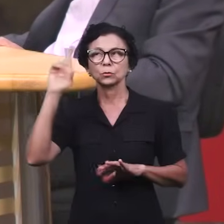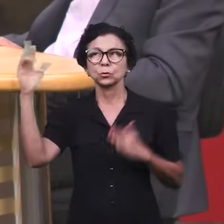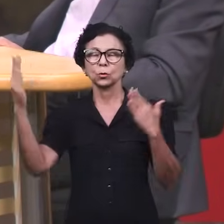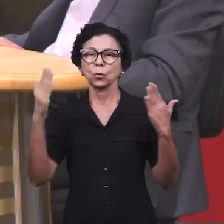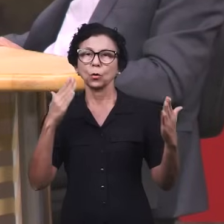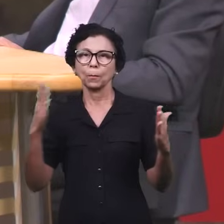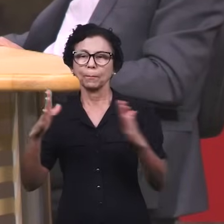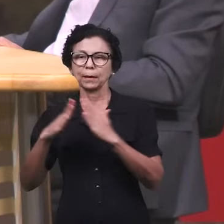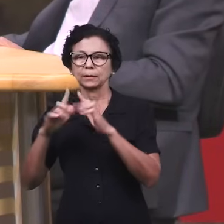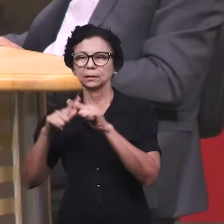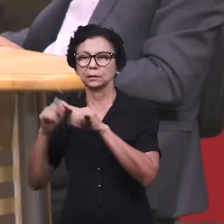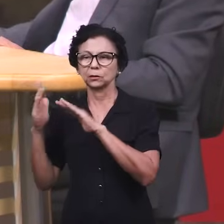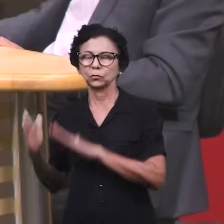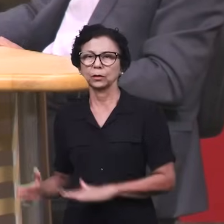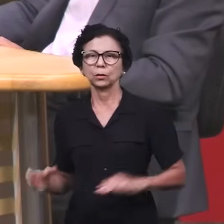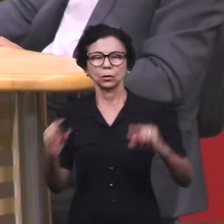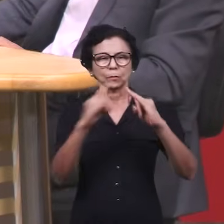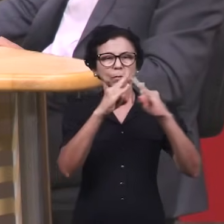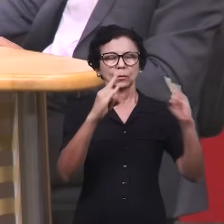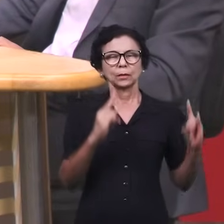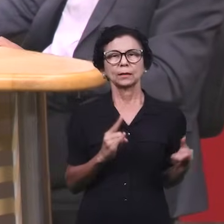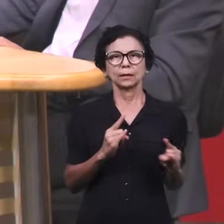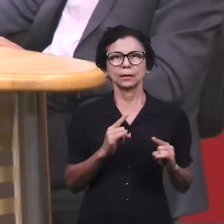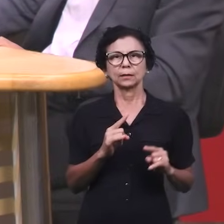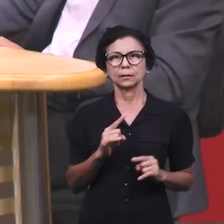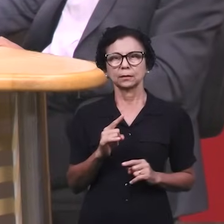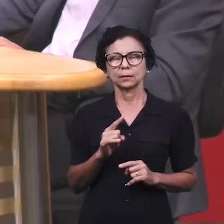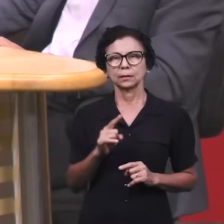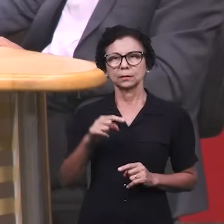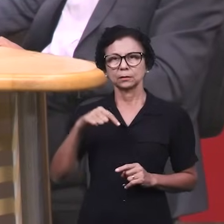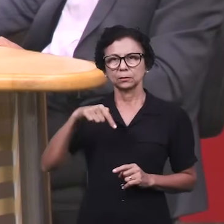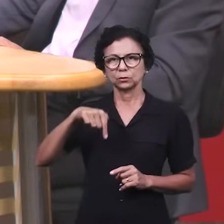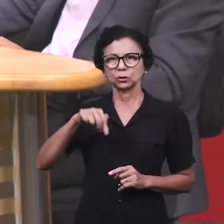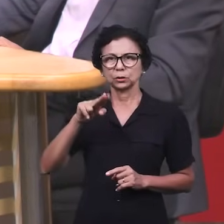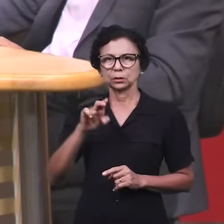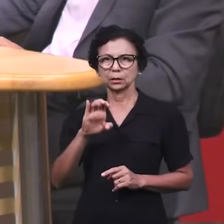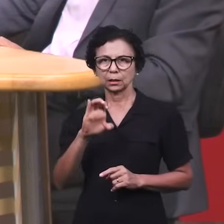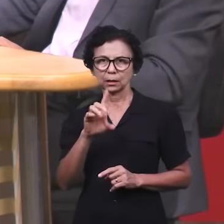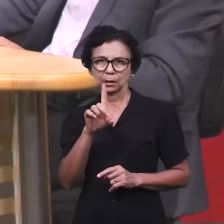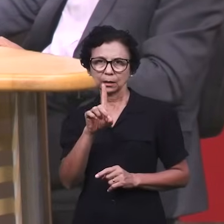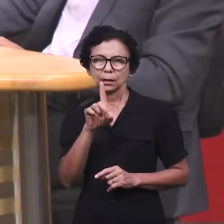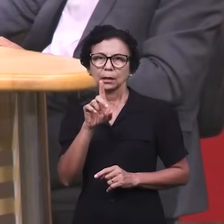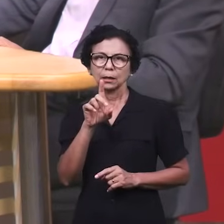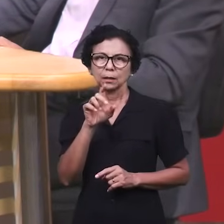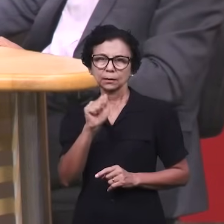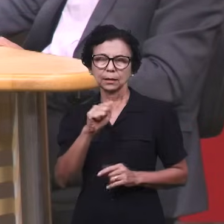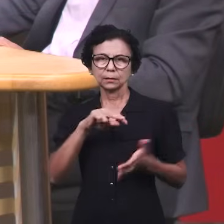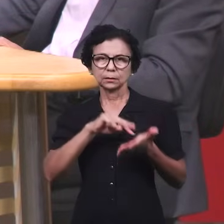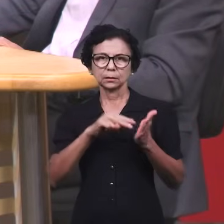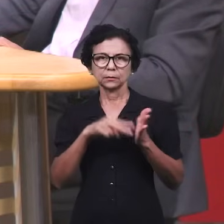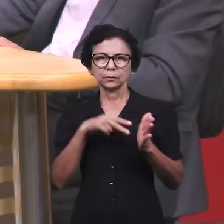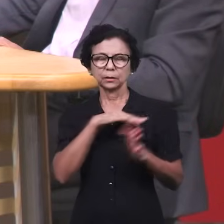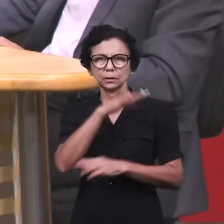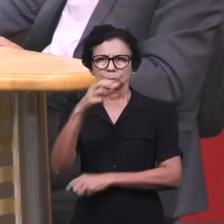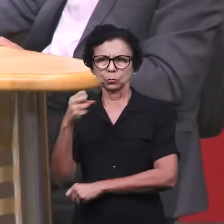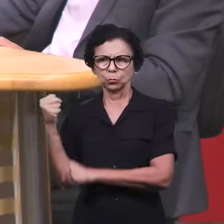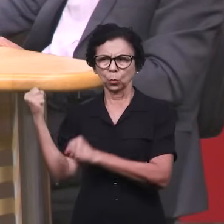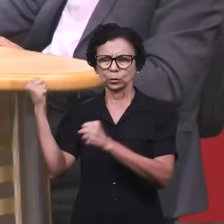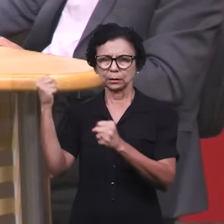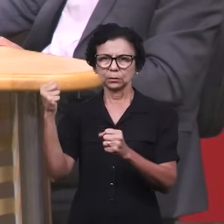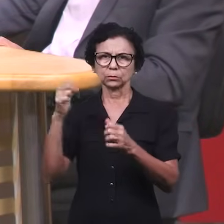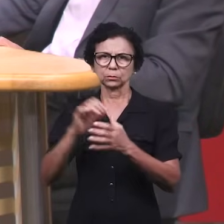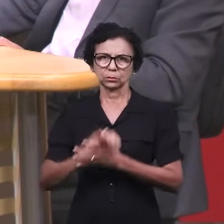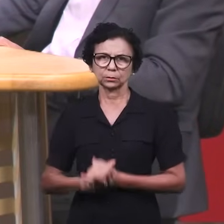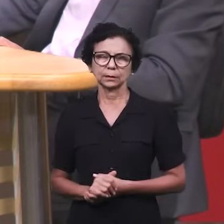quedar quedar significa todo poderoso mas a tenda é uma morada provisória e nós moramos nesse